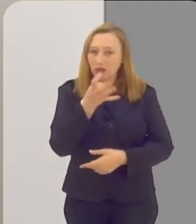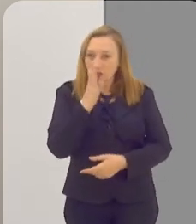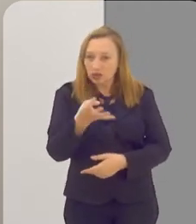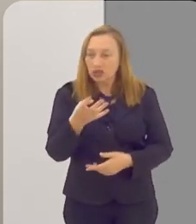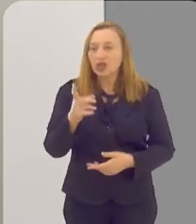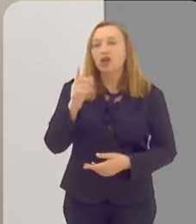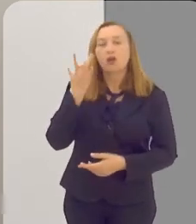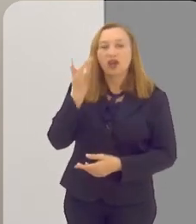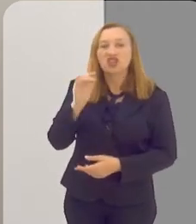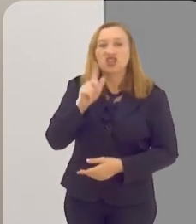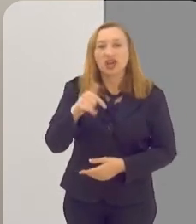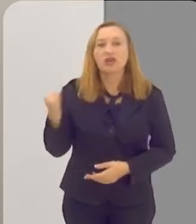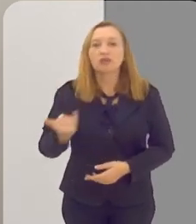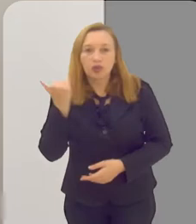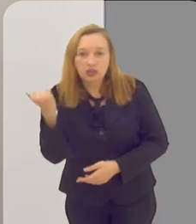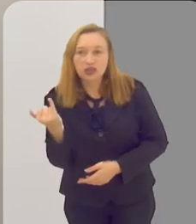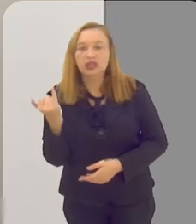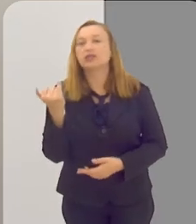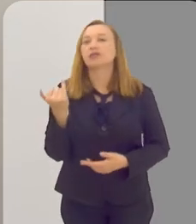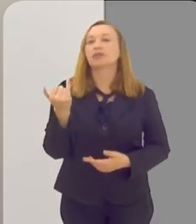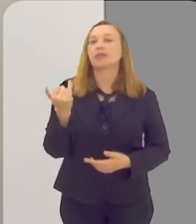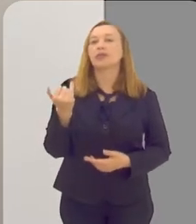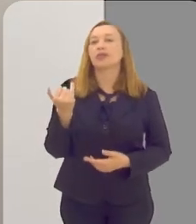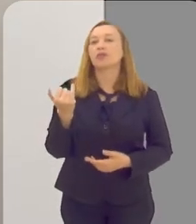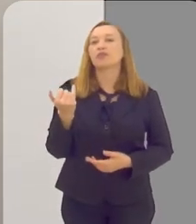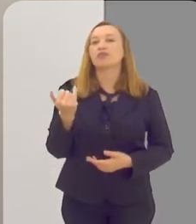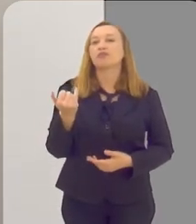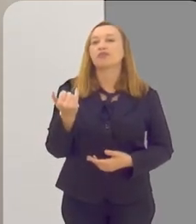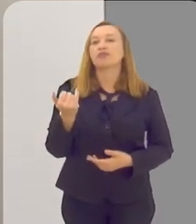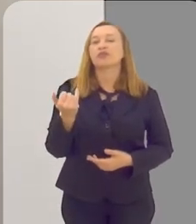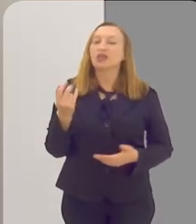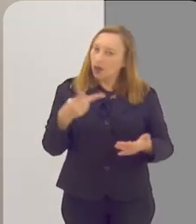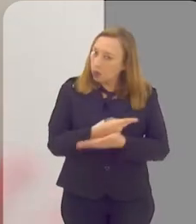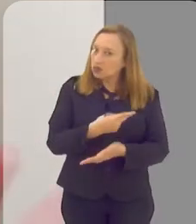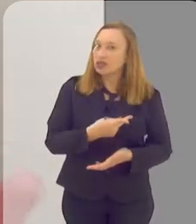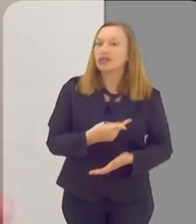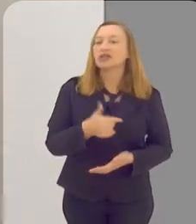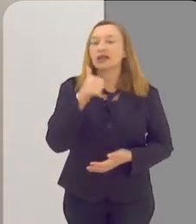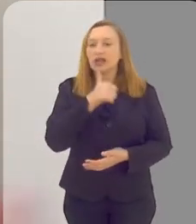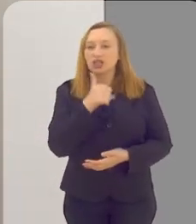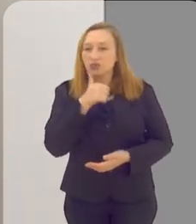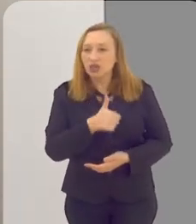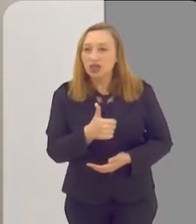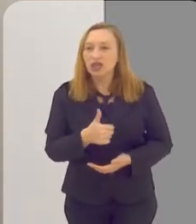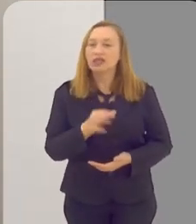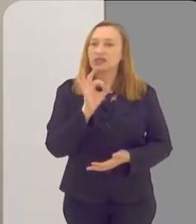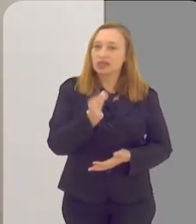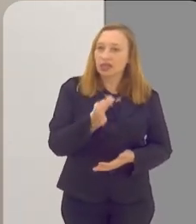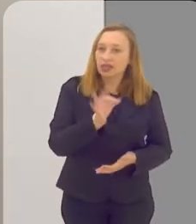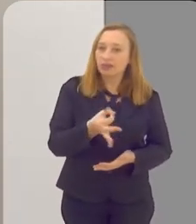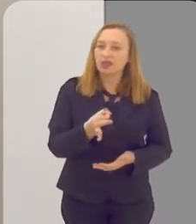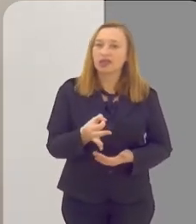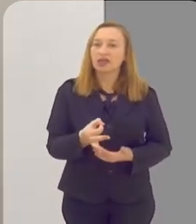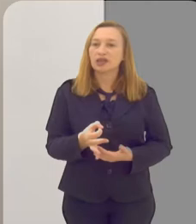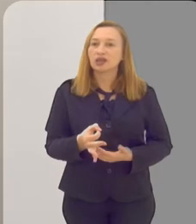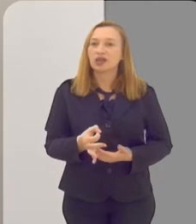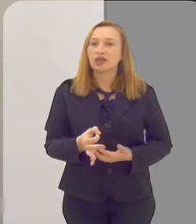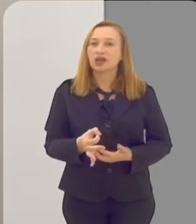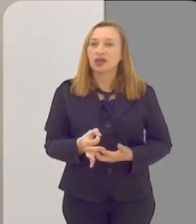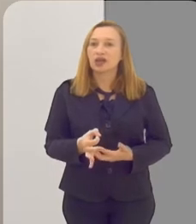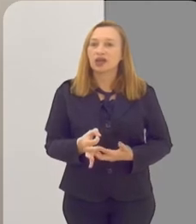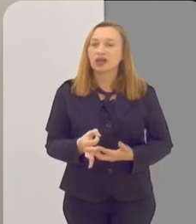de denúncia. Então, acho que é muito importante que haja isso, né? Que essas mulheres que efetivamente